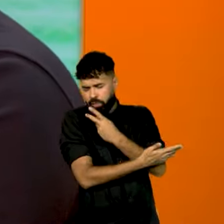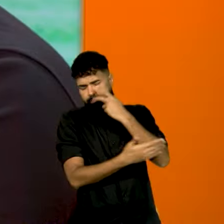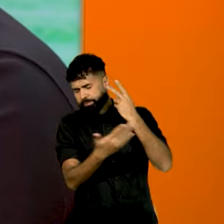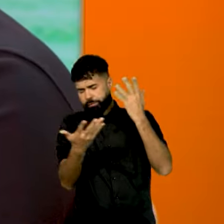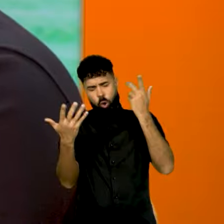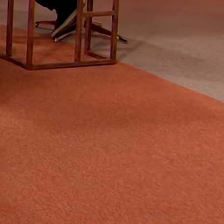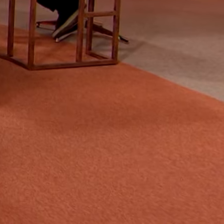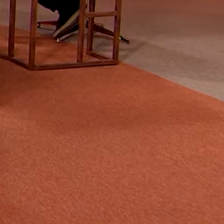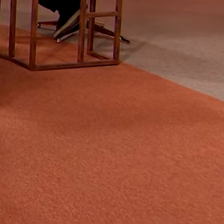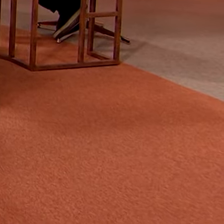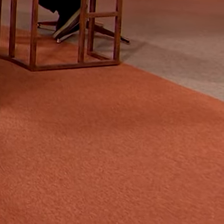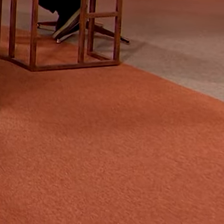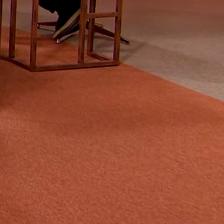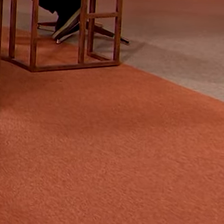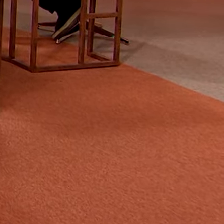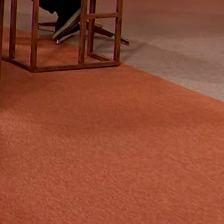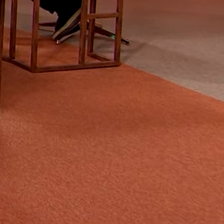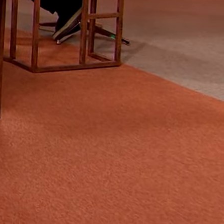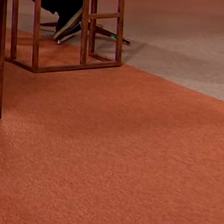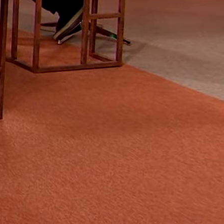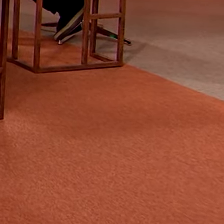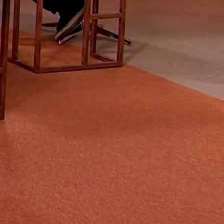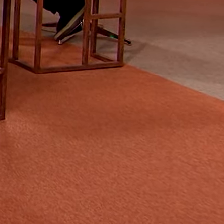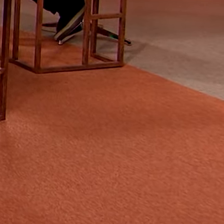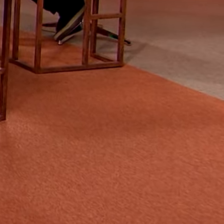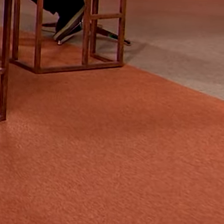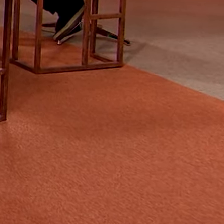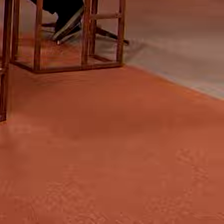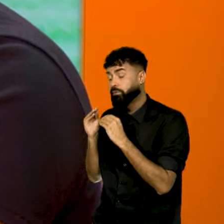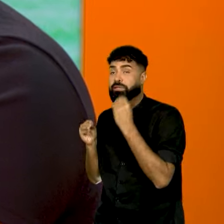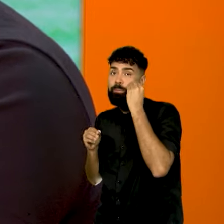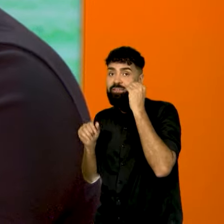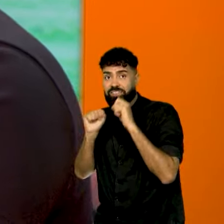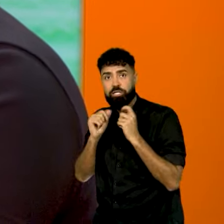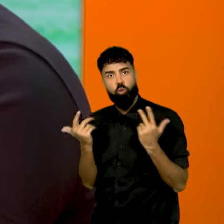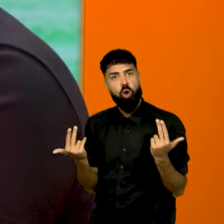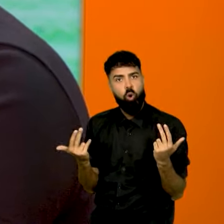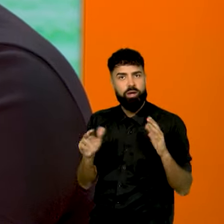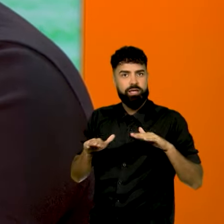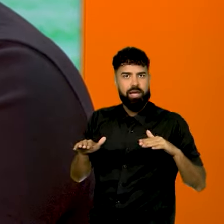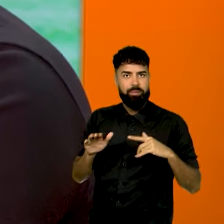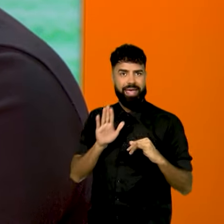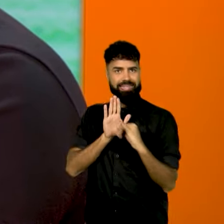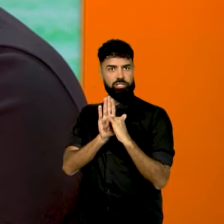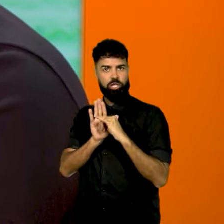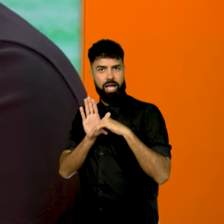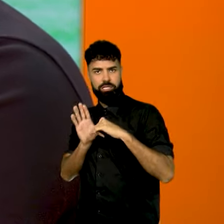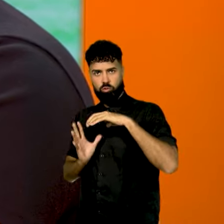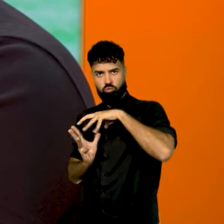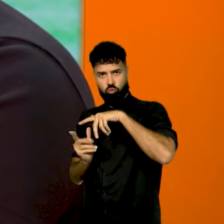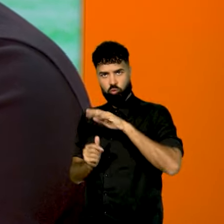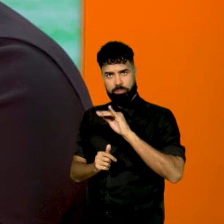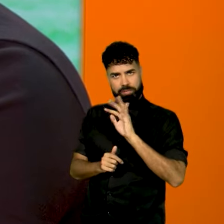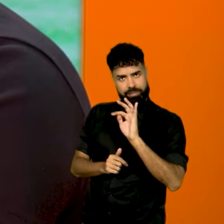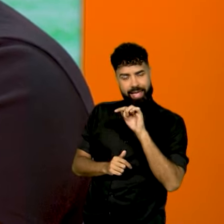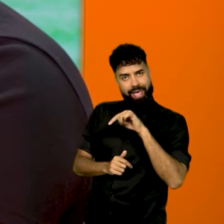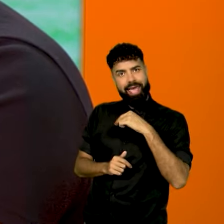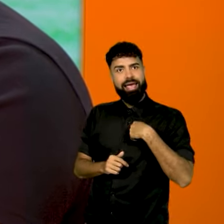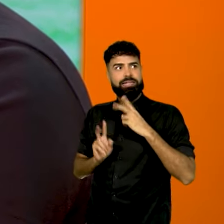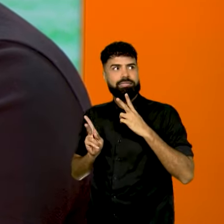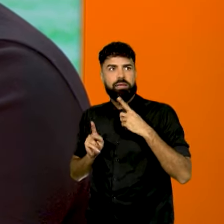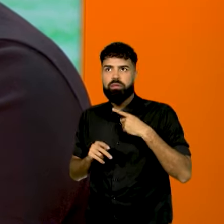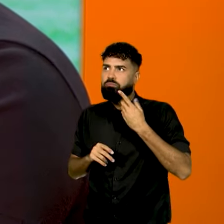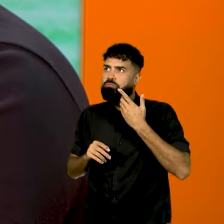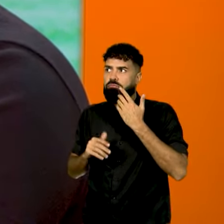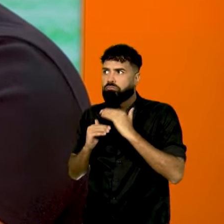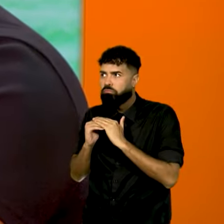vai procurando a melhor forma. Então, acho que tem um elemento muito bacana na identidade do Mundo Bita, que é essa coisa da gente